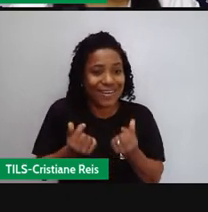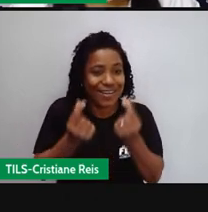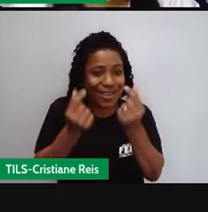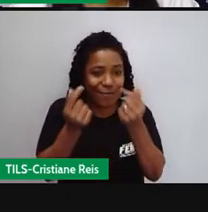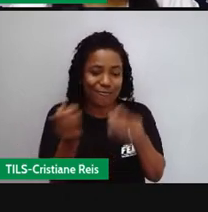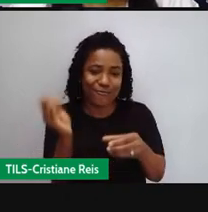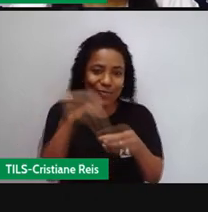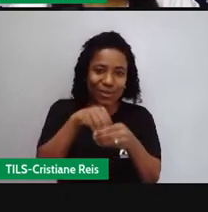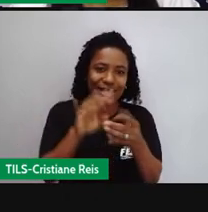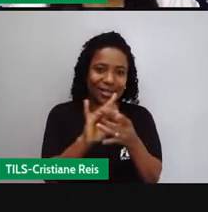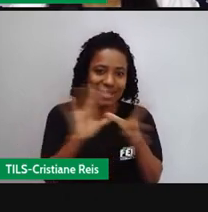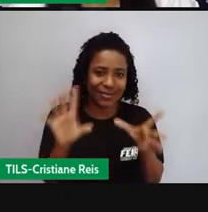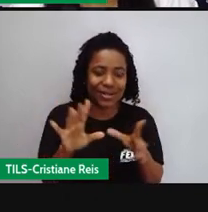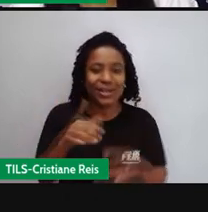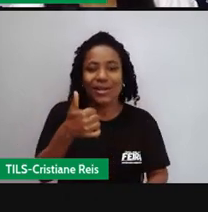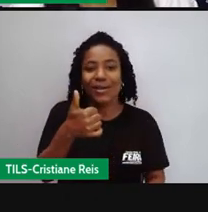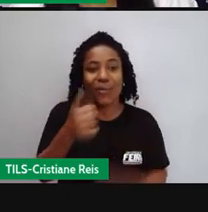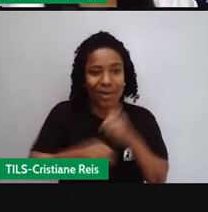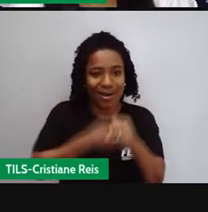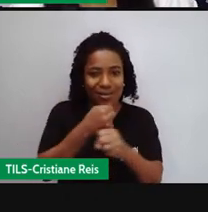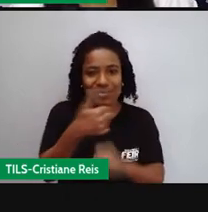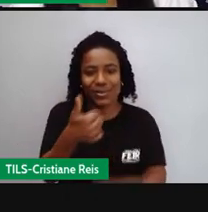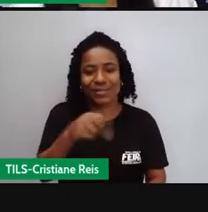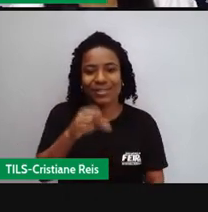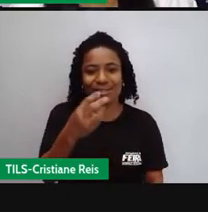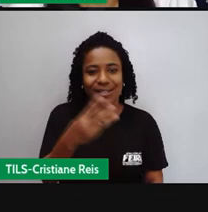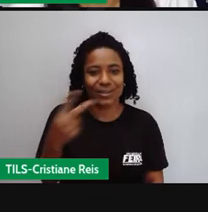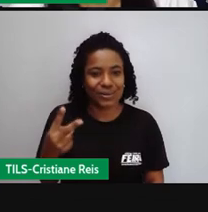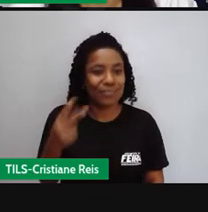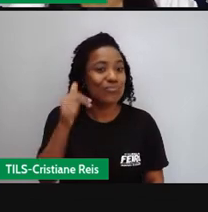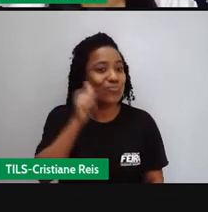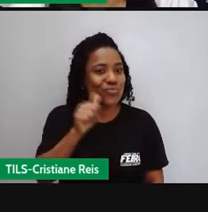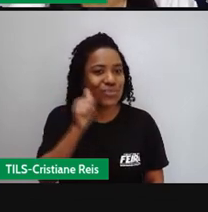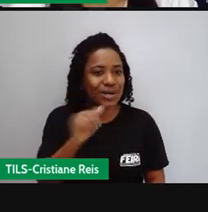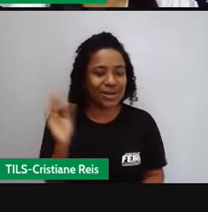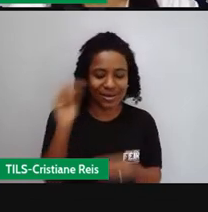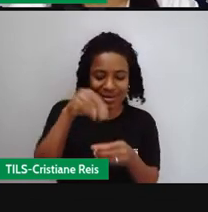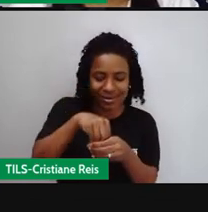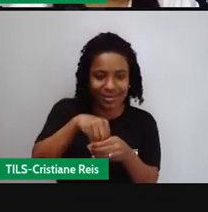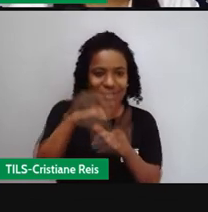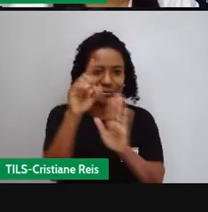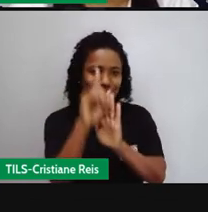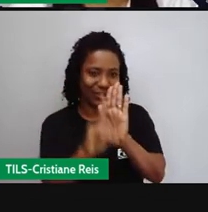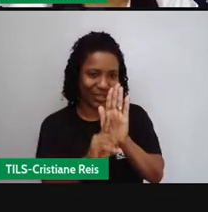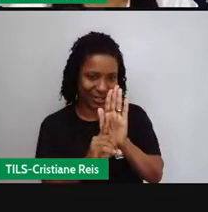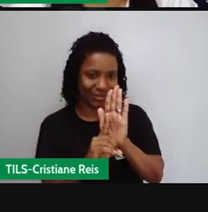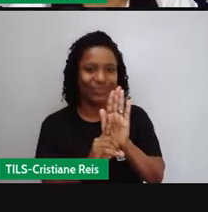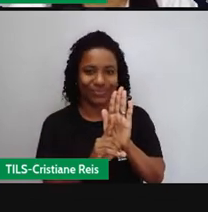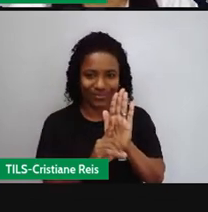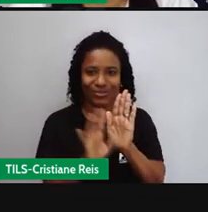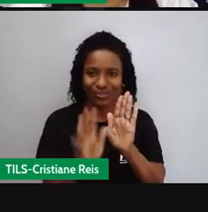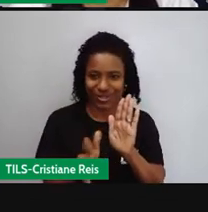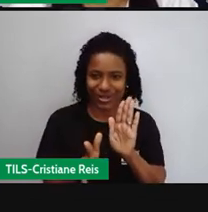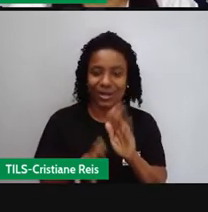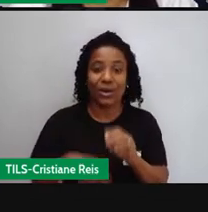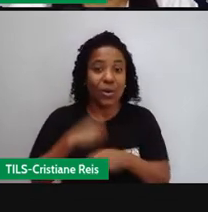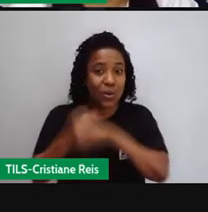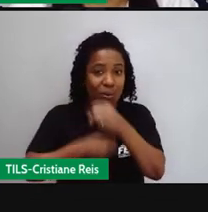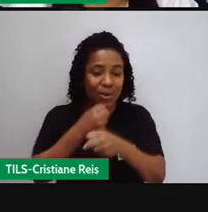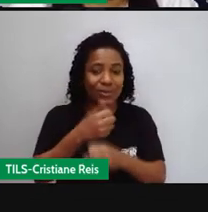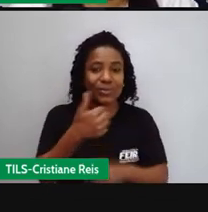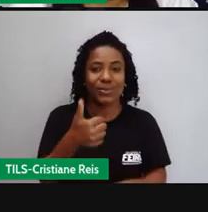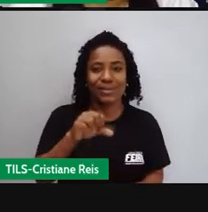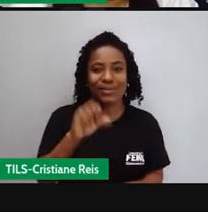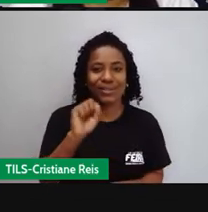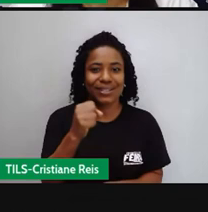de votar. Em 1983, início do movimento Diretas Já, que pedia o voto direto para